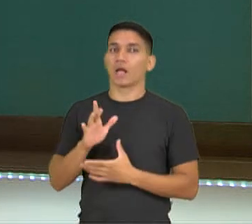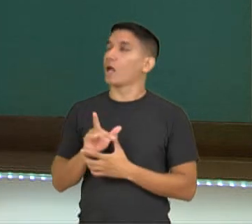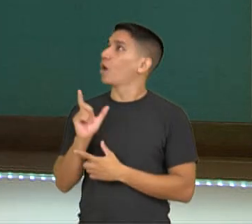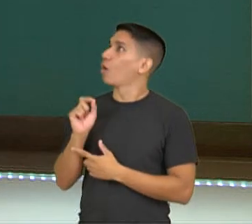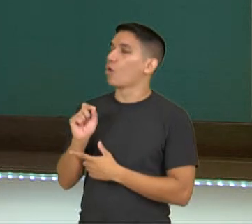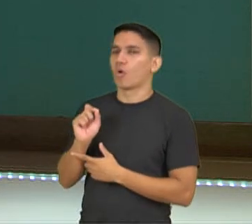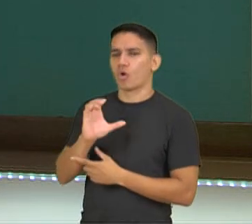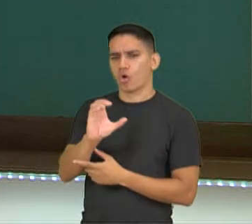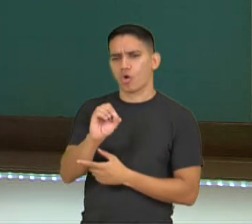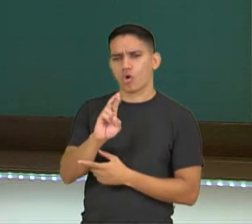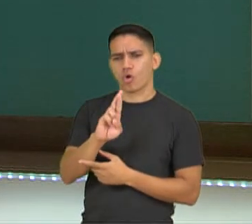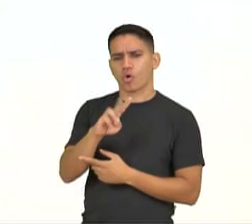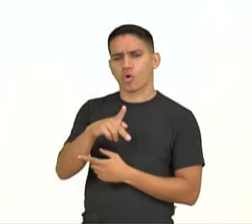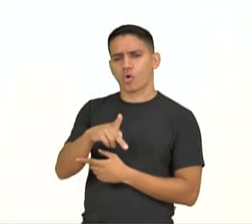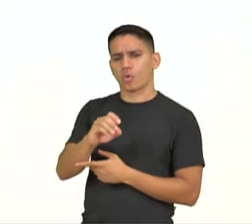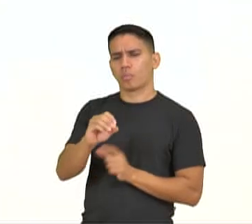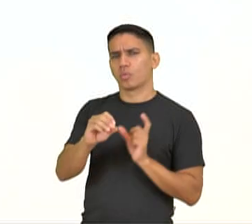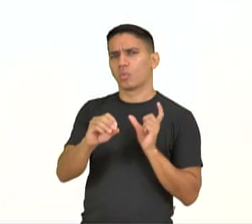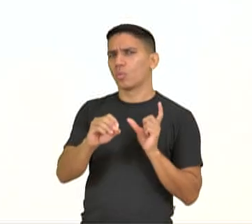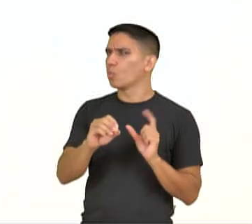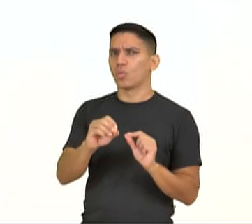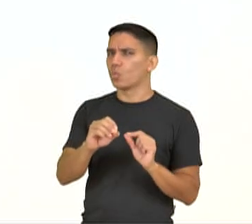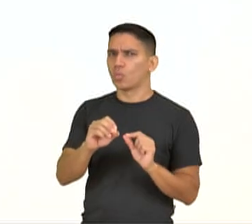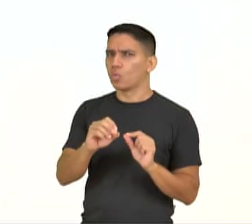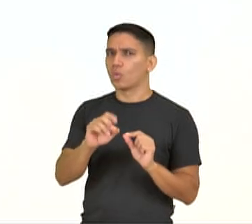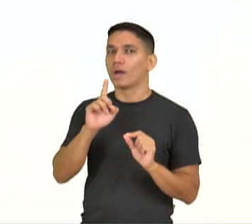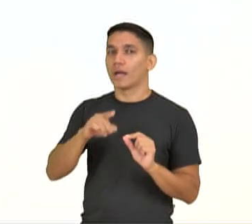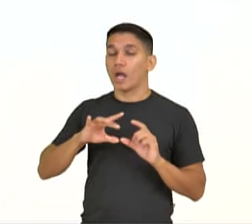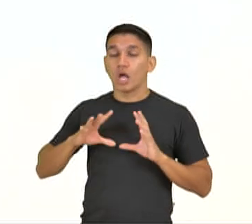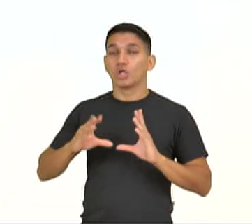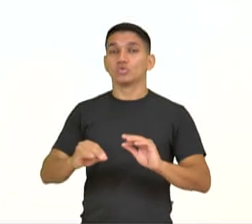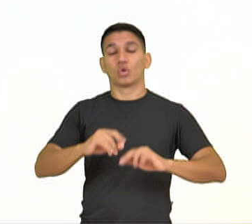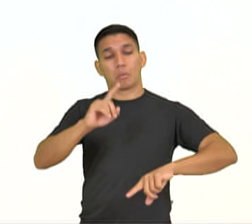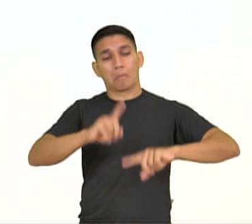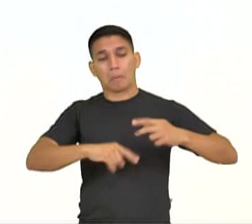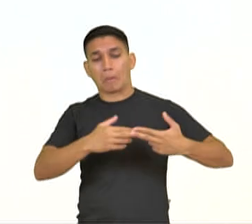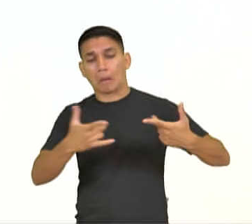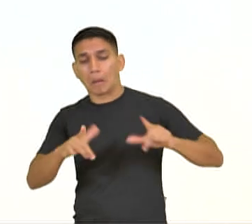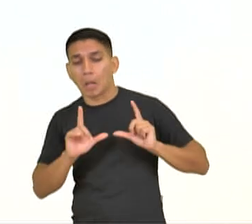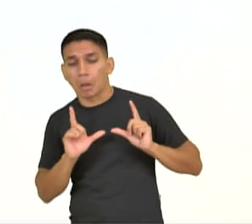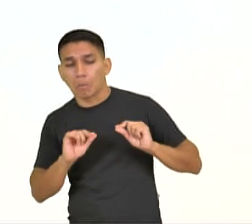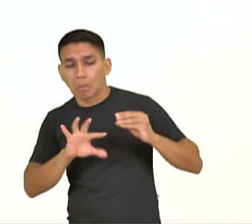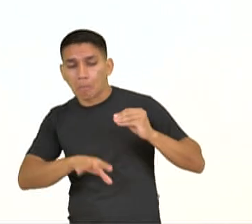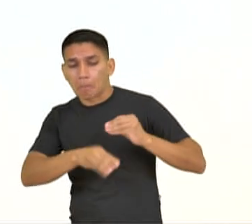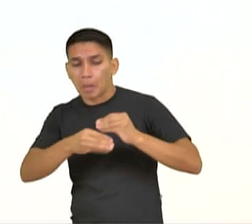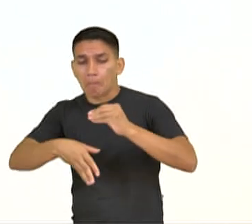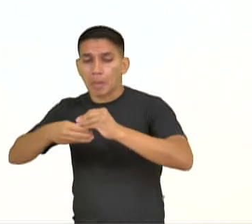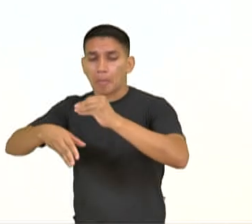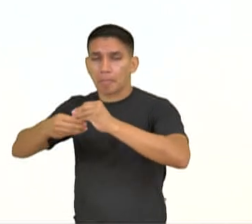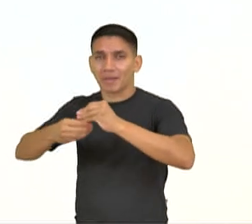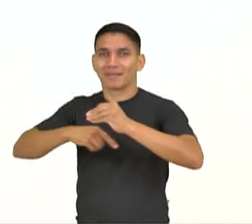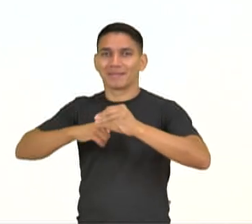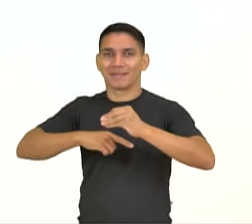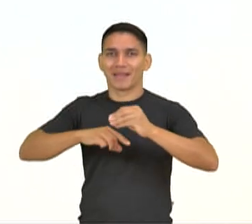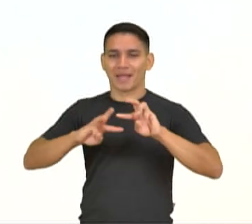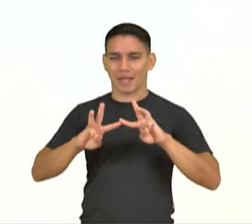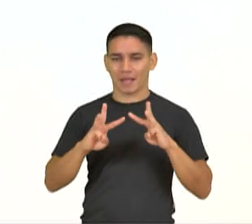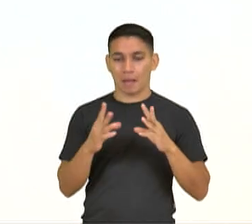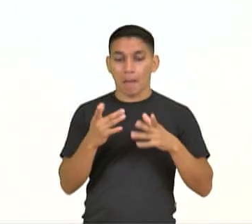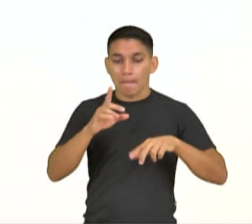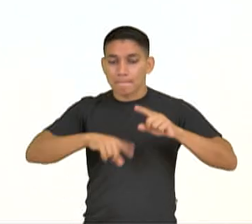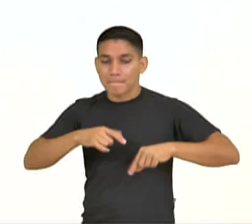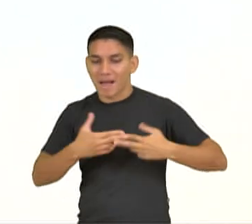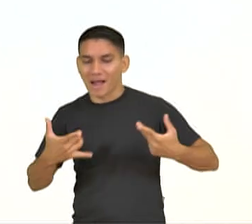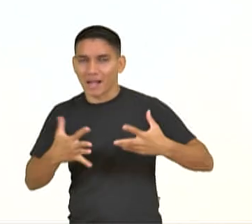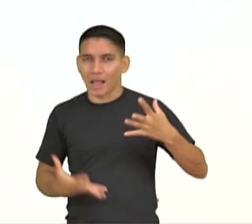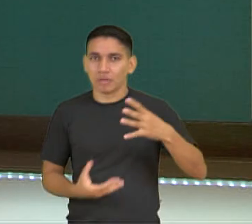a corpo. Então, veja, corpo é toda e qualquer porção limitada de matéria. Então, aqui você tem a imagem